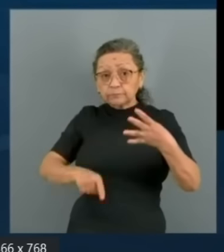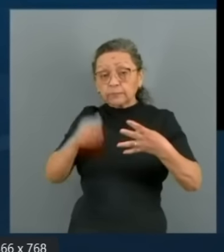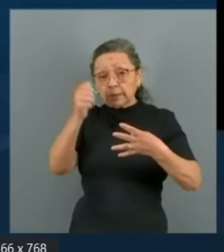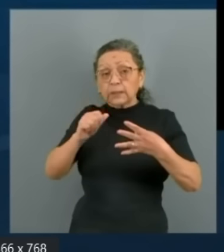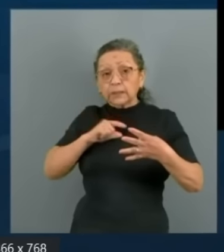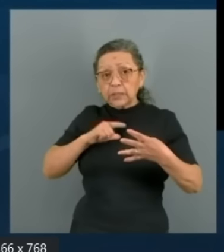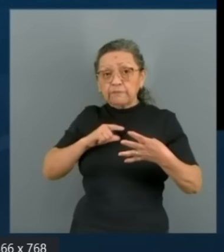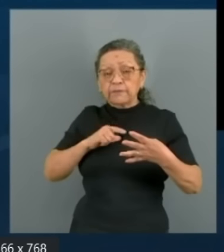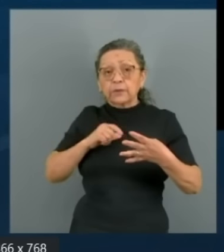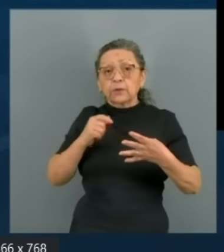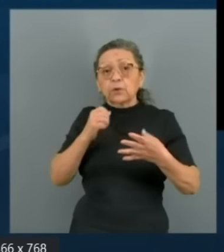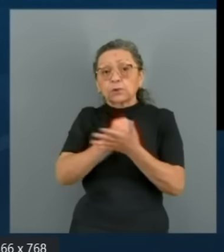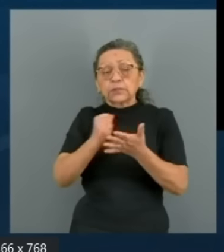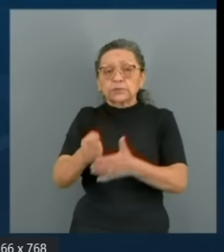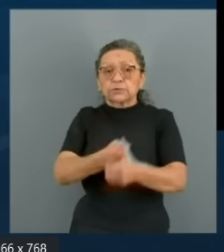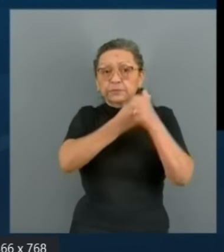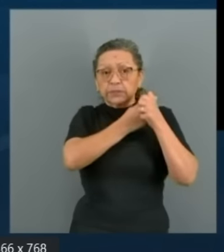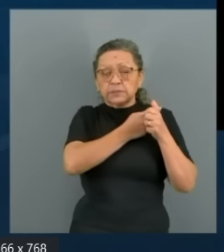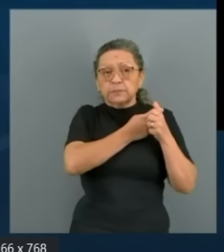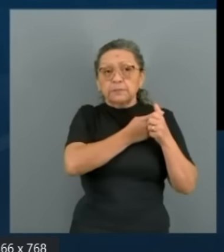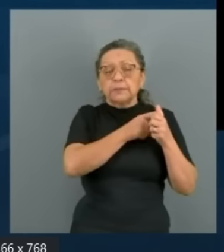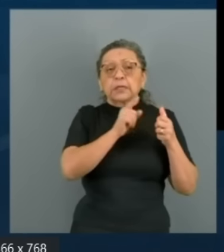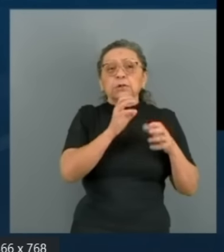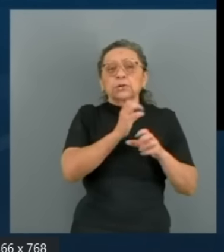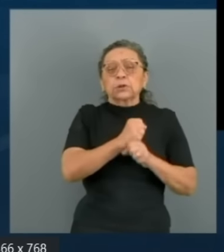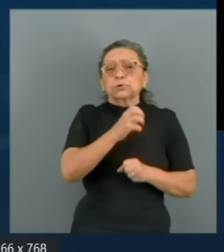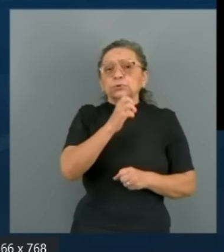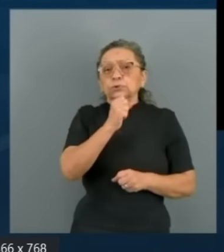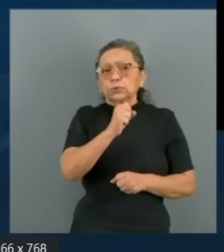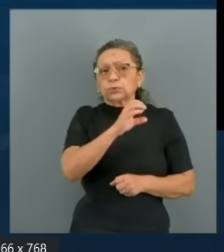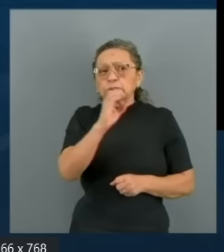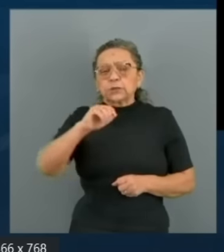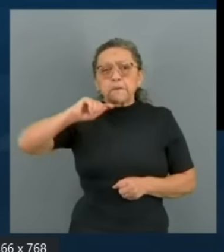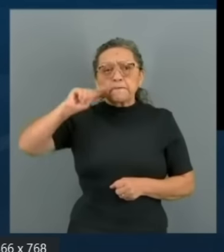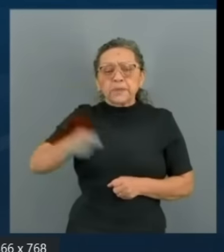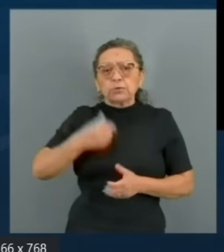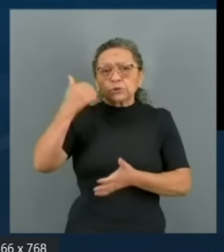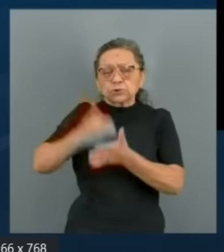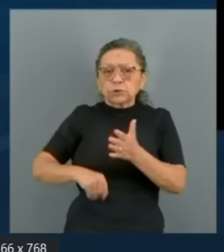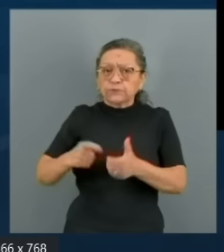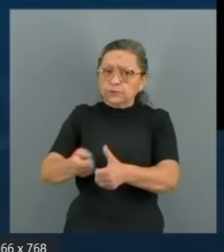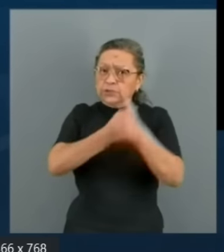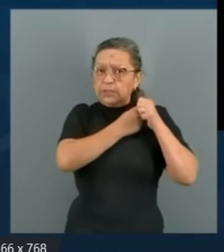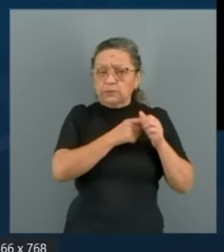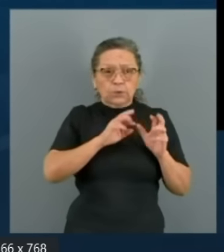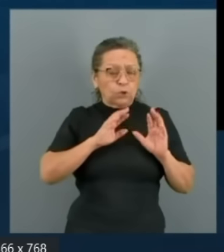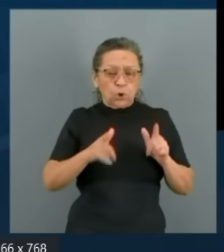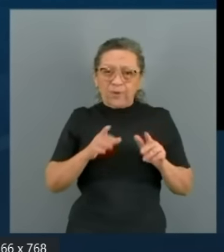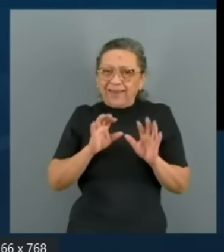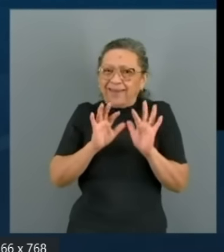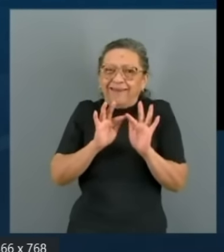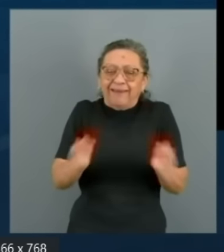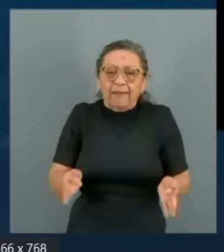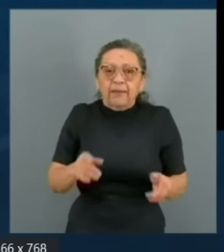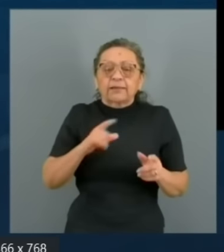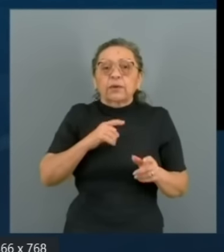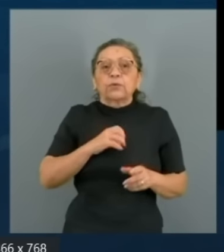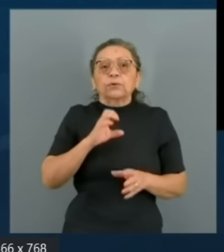ACTs suspensas. Mas foram 800 mil descontos que foram retirados. Então, não é incipiente, são 800 mil